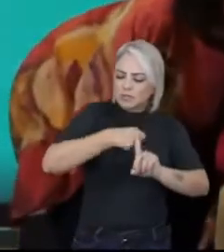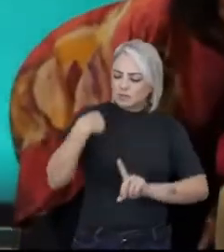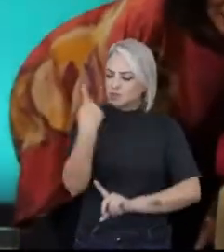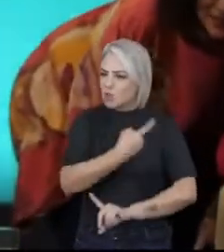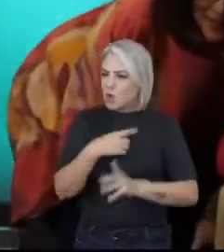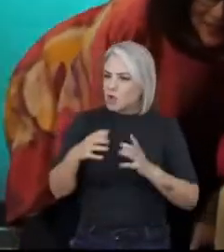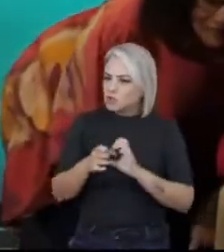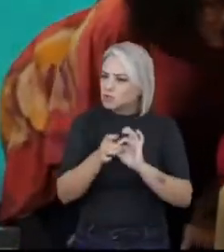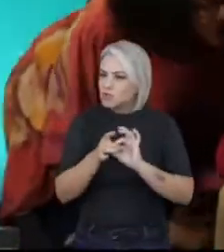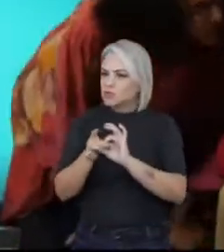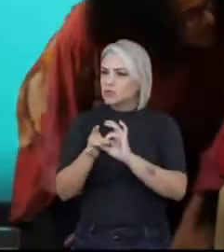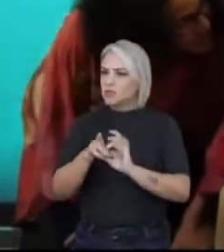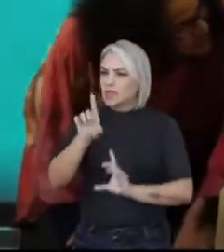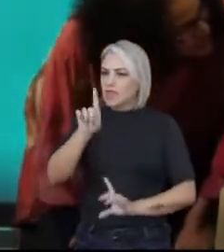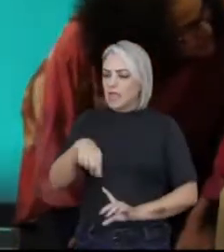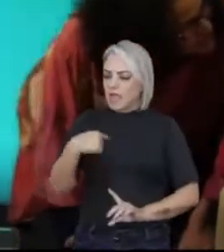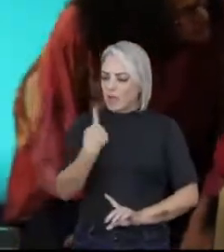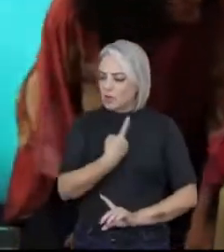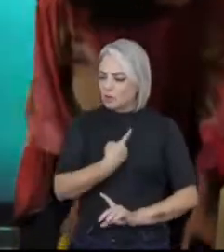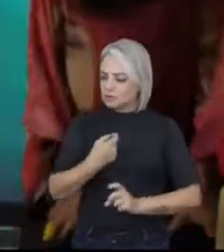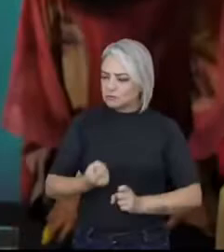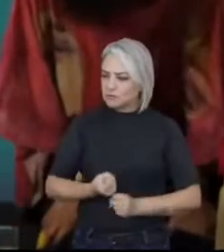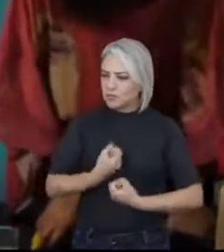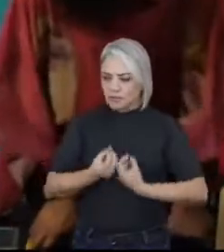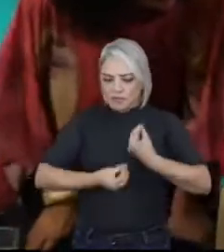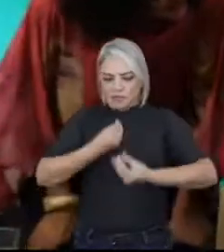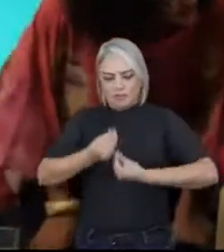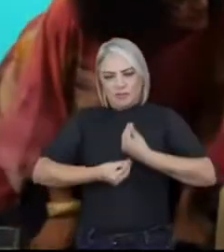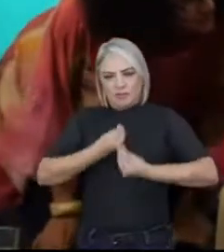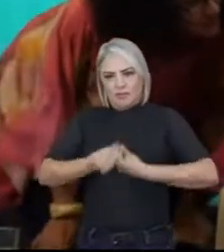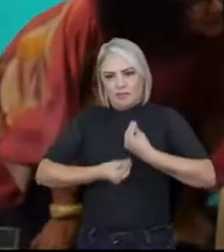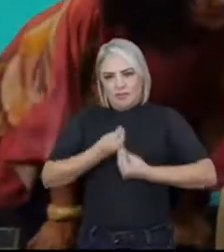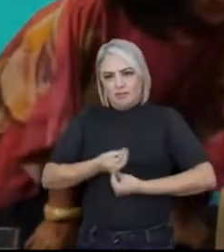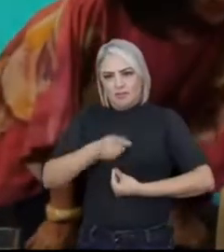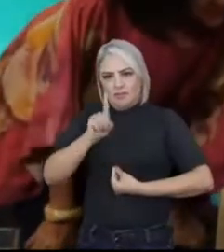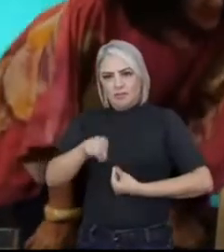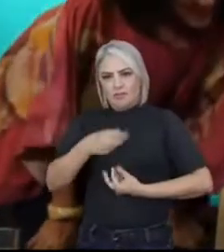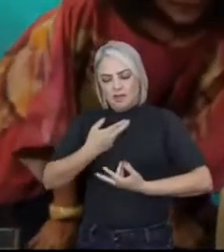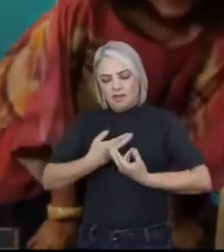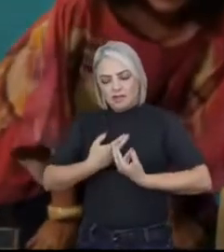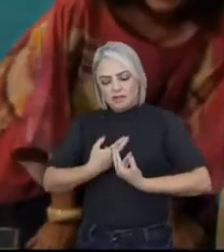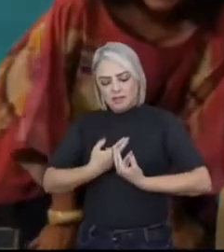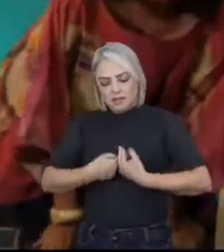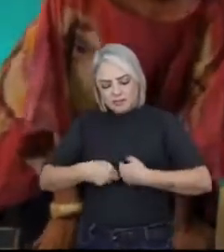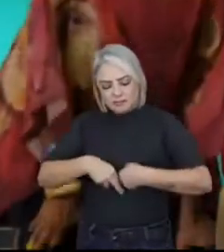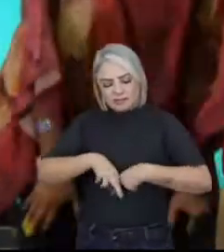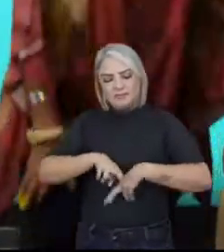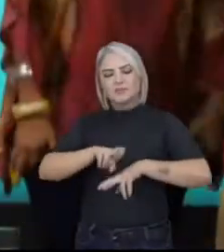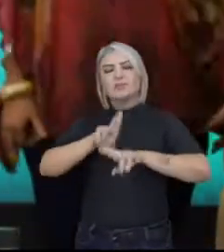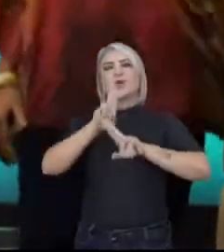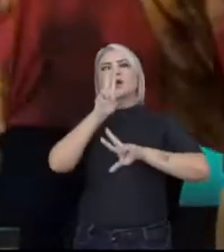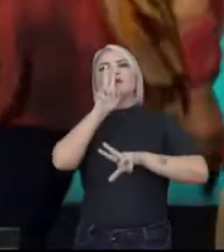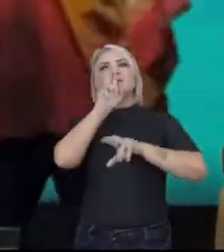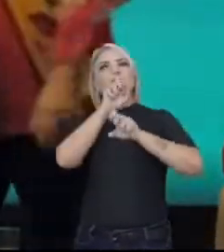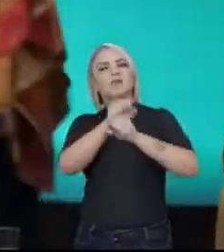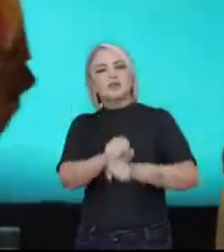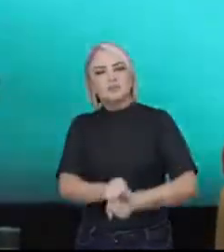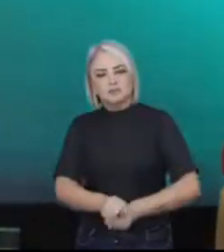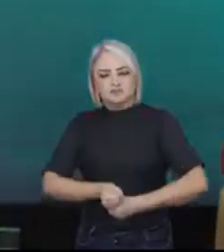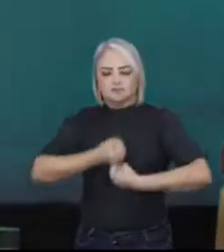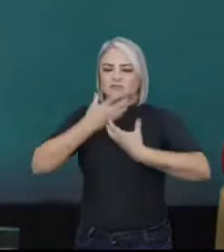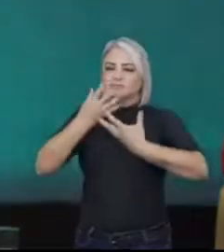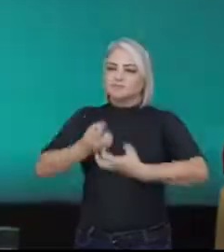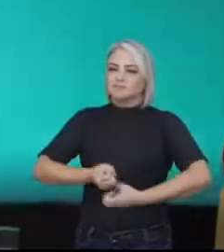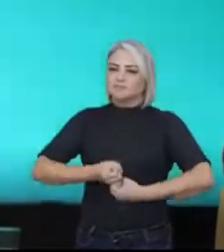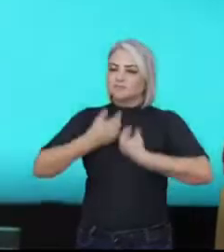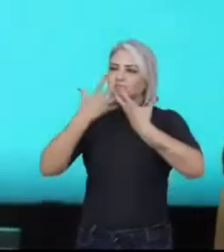é o que nos mantém vivos, é o que renova nossas forças e nos rejuvenesce.